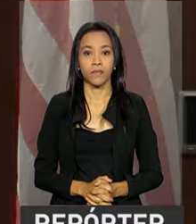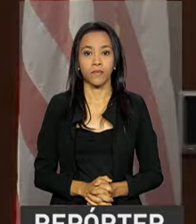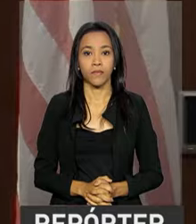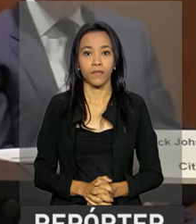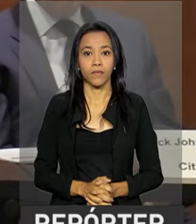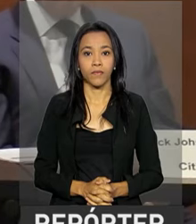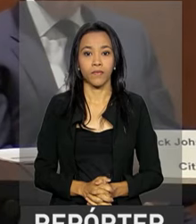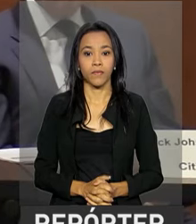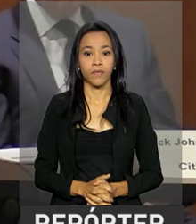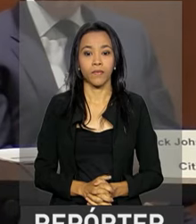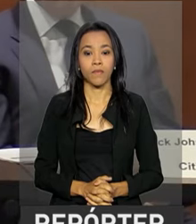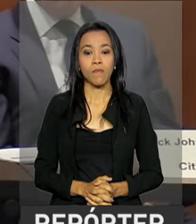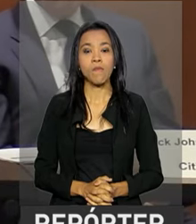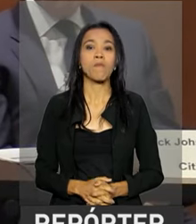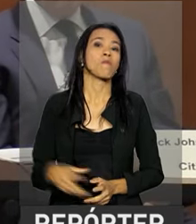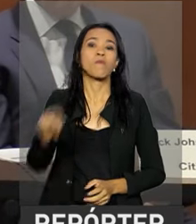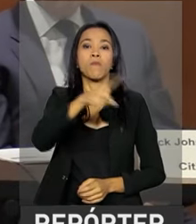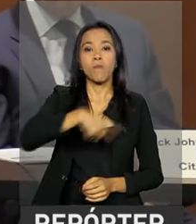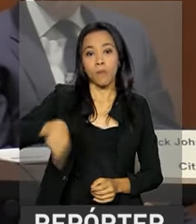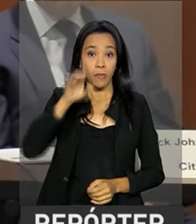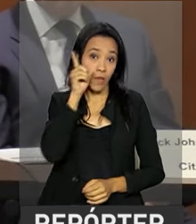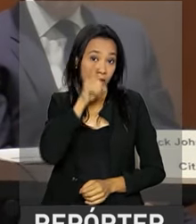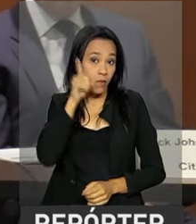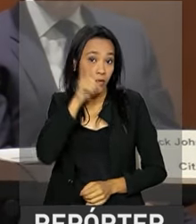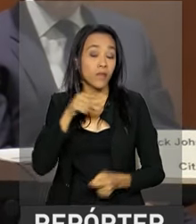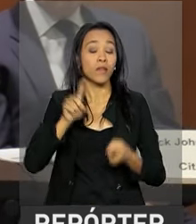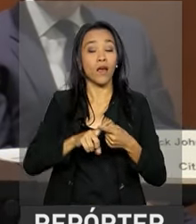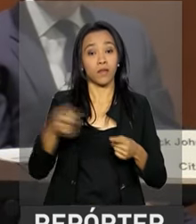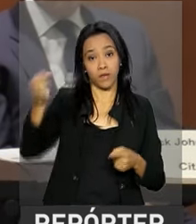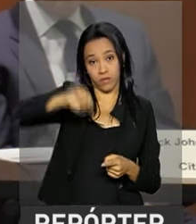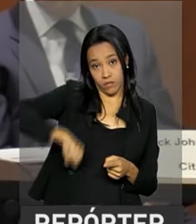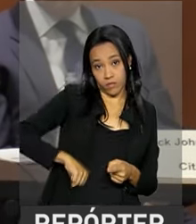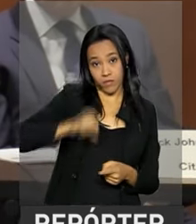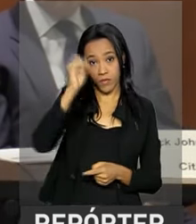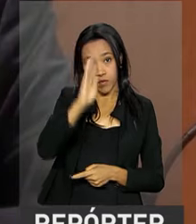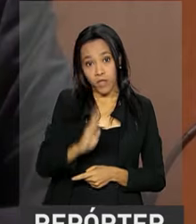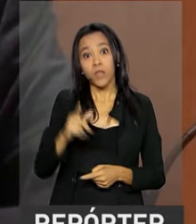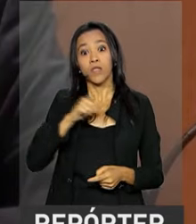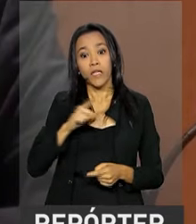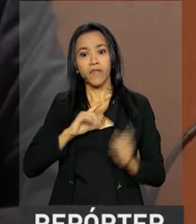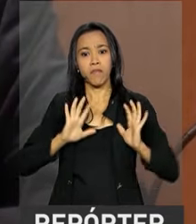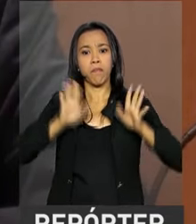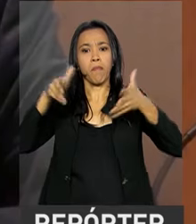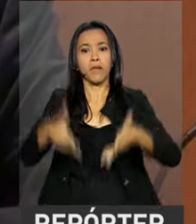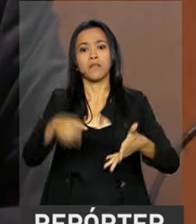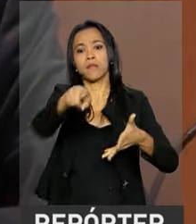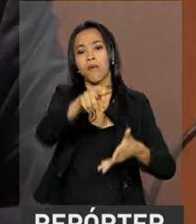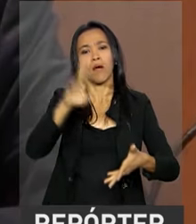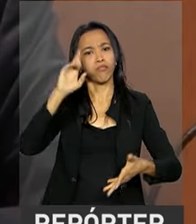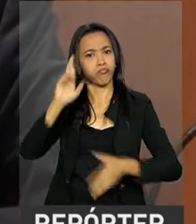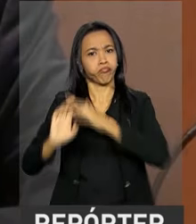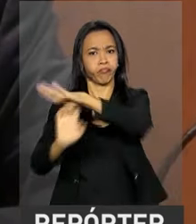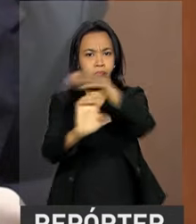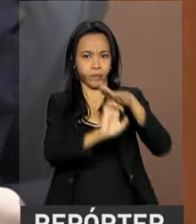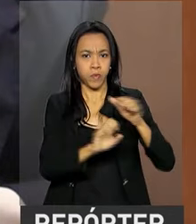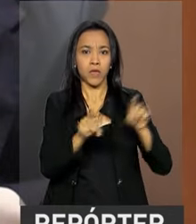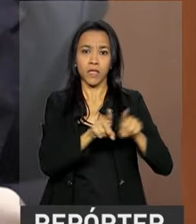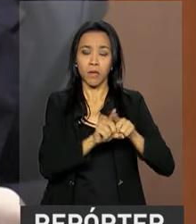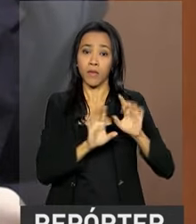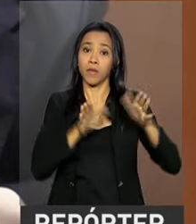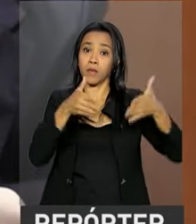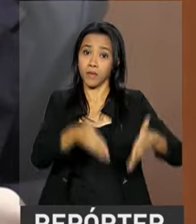Brasil além dos deputados e da Embaixada do Brasil participaram também empresários de companhias brasileiras e Americanas